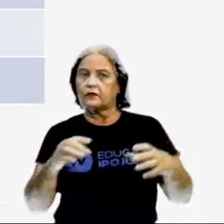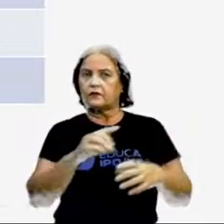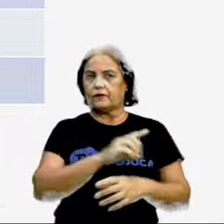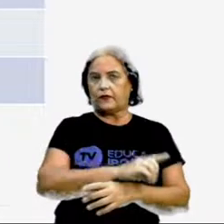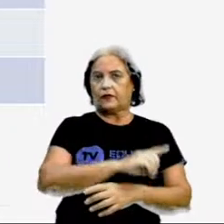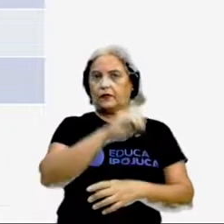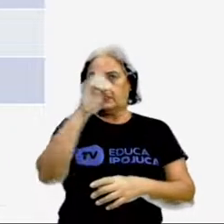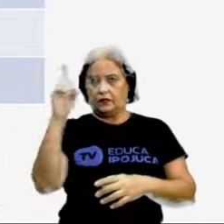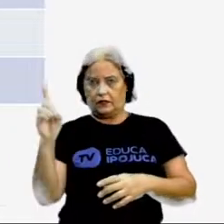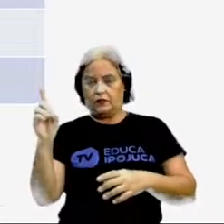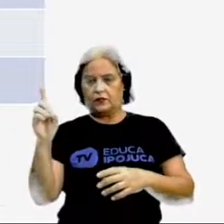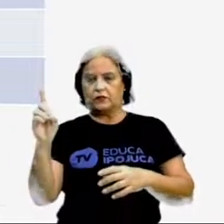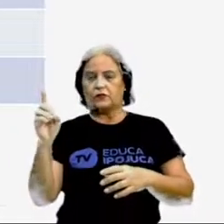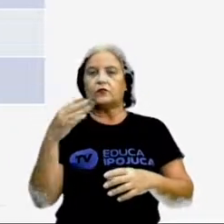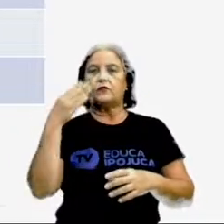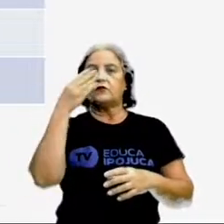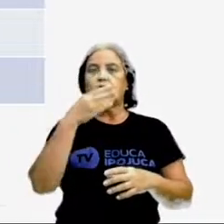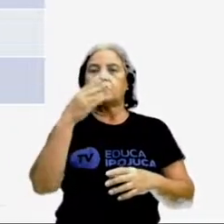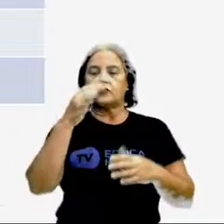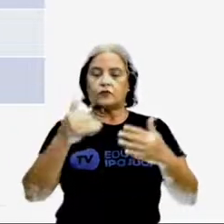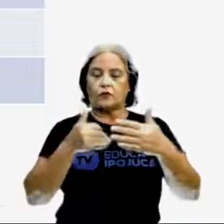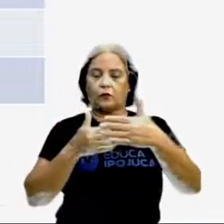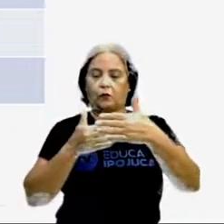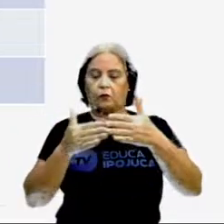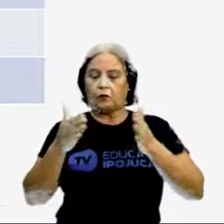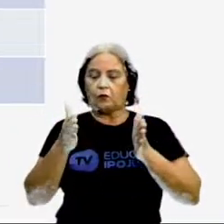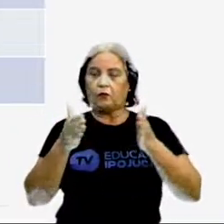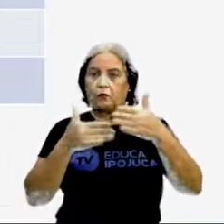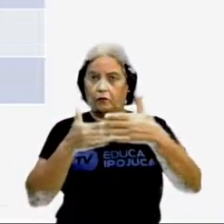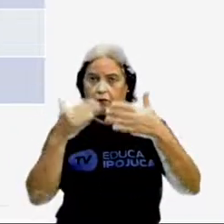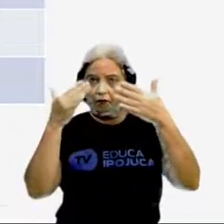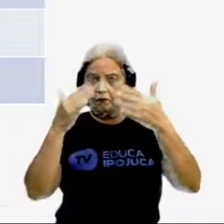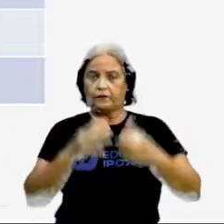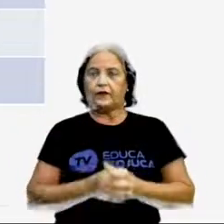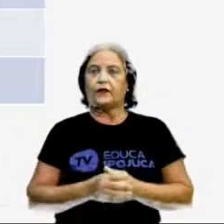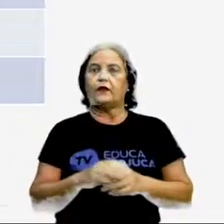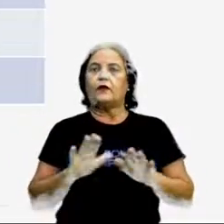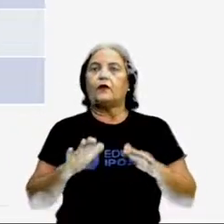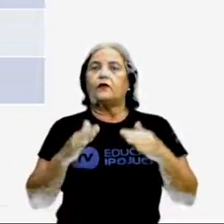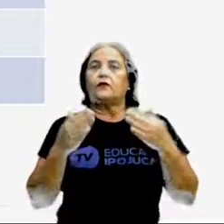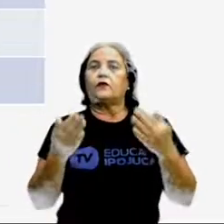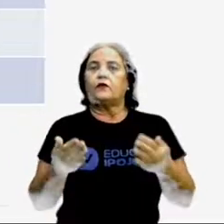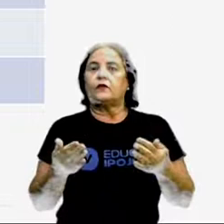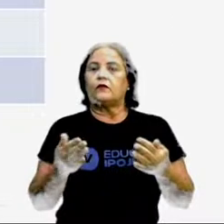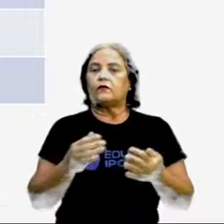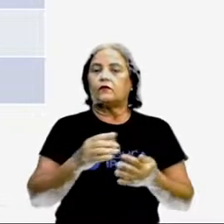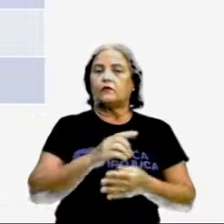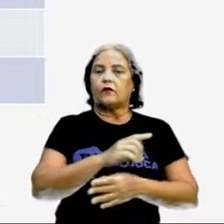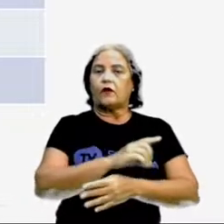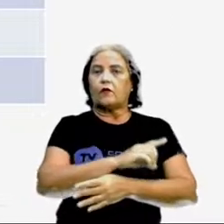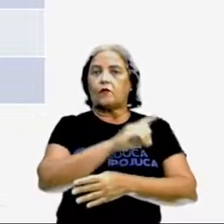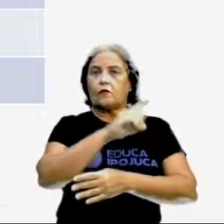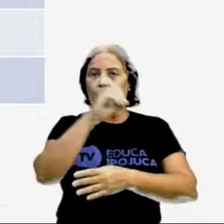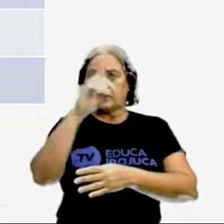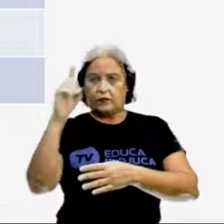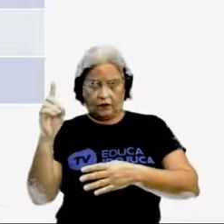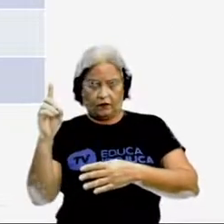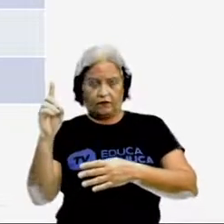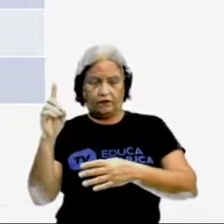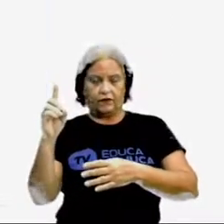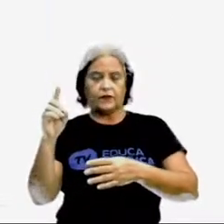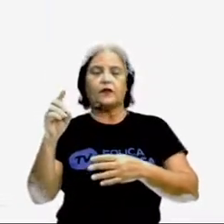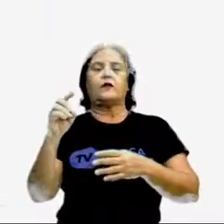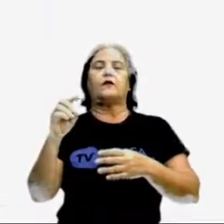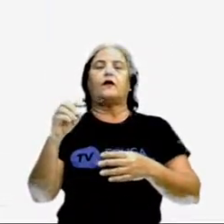de açúcar. E quando, à medida que o dia aumentava, a produção do saco de açúcar também